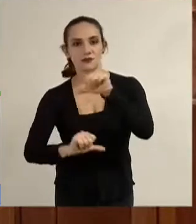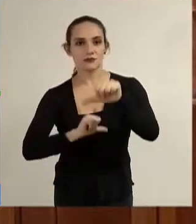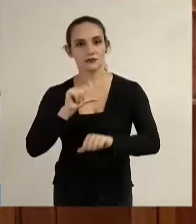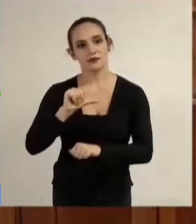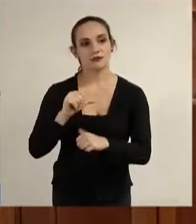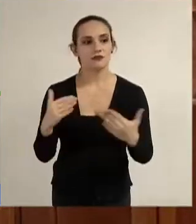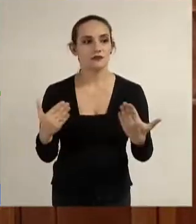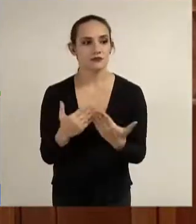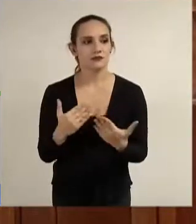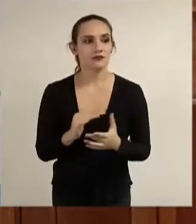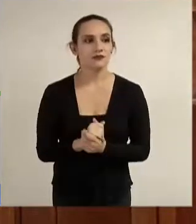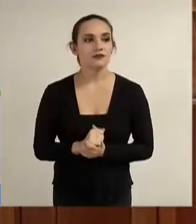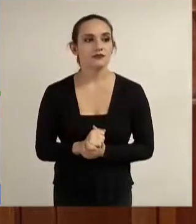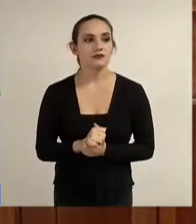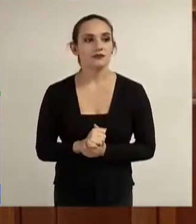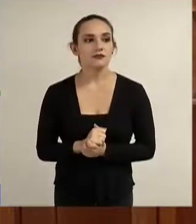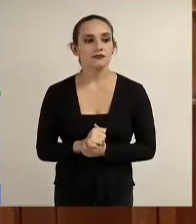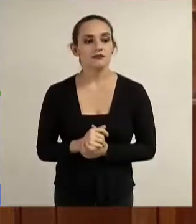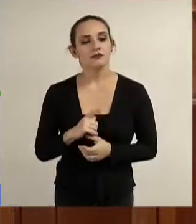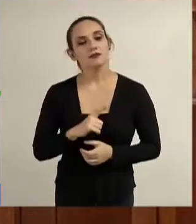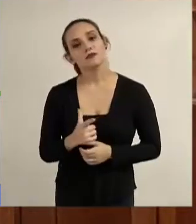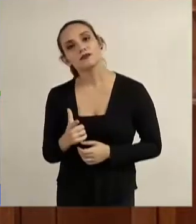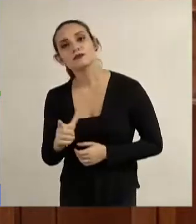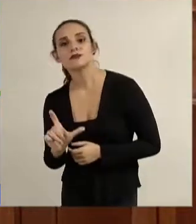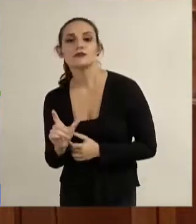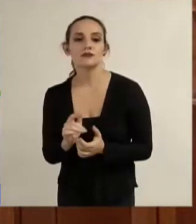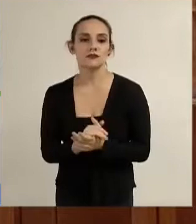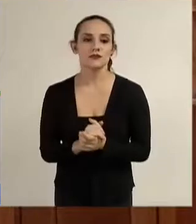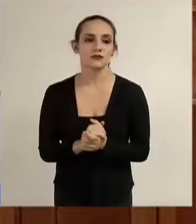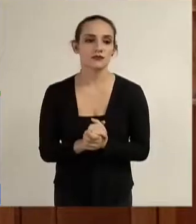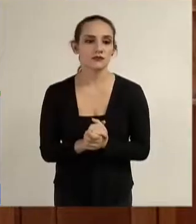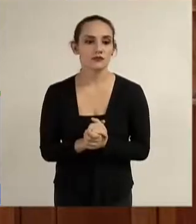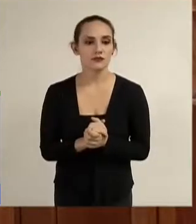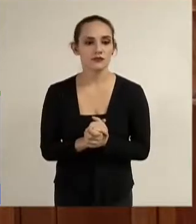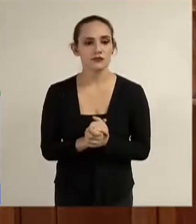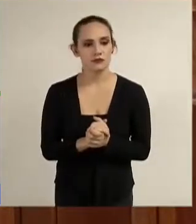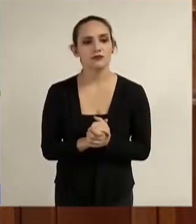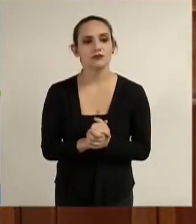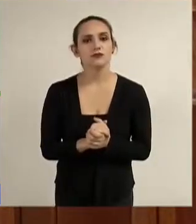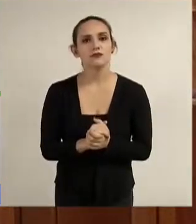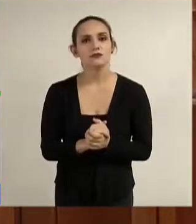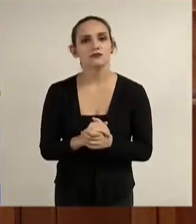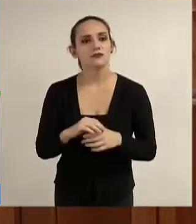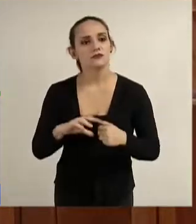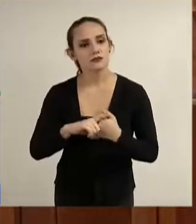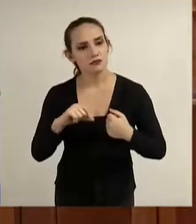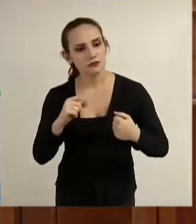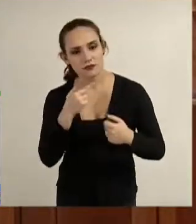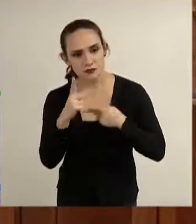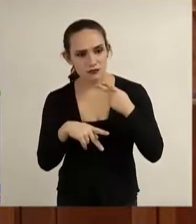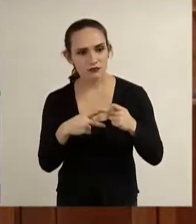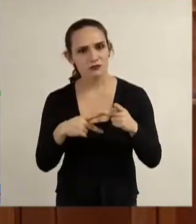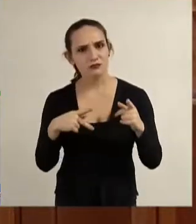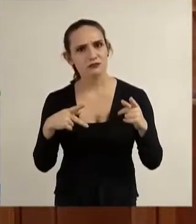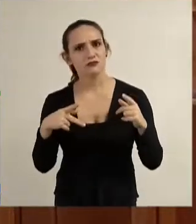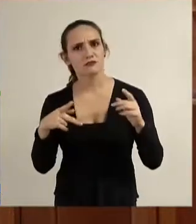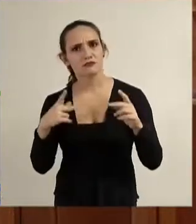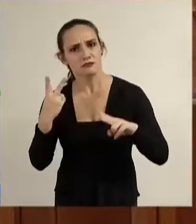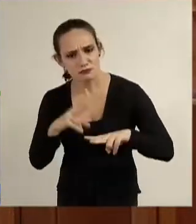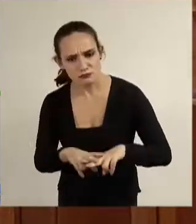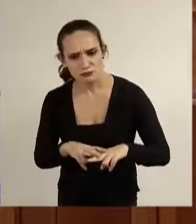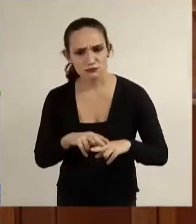até mesmo outras medidas restritivas e protetivas, e o